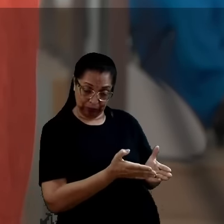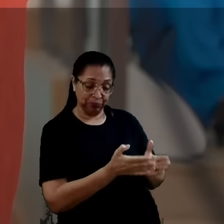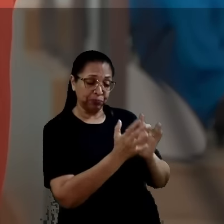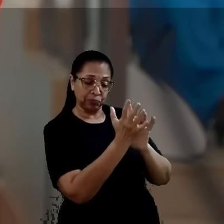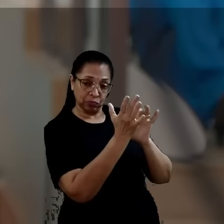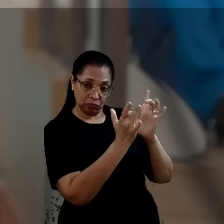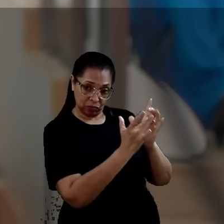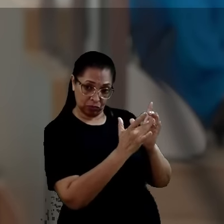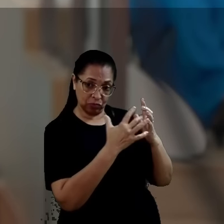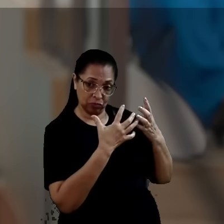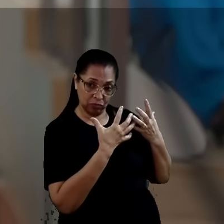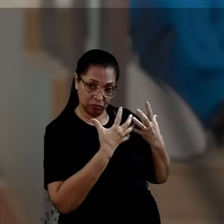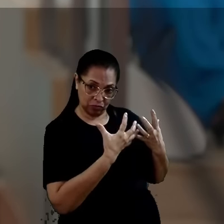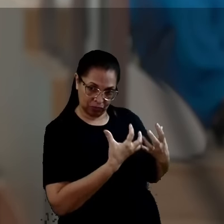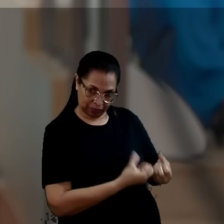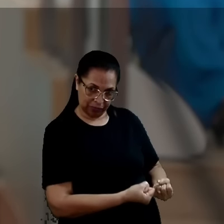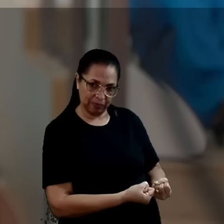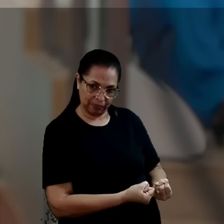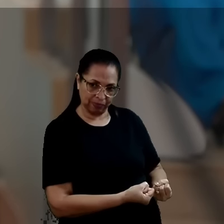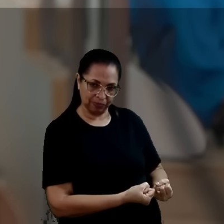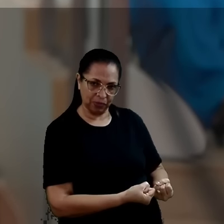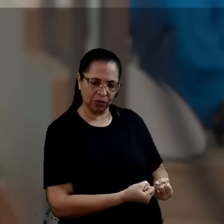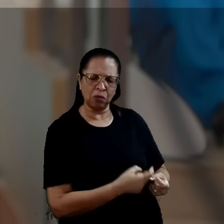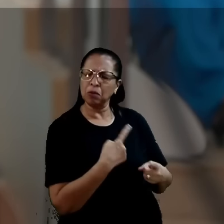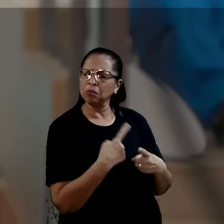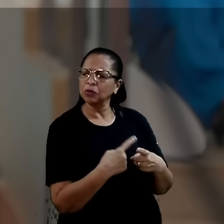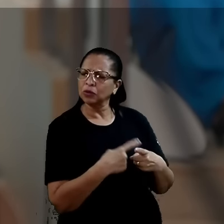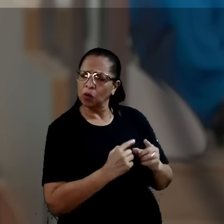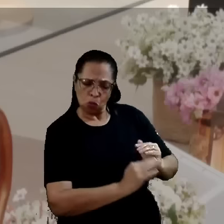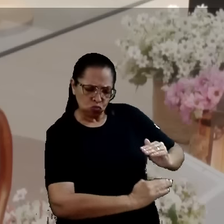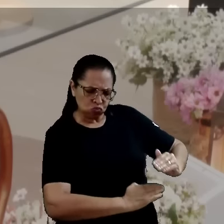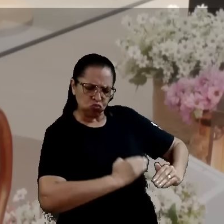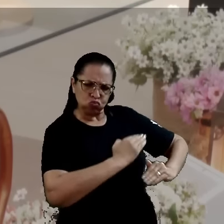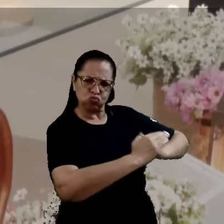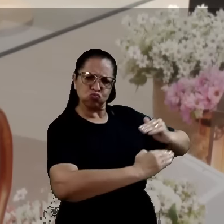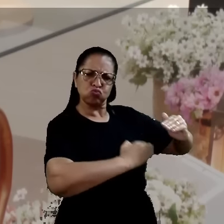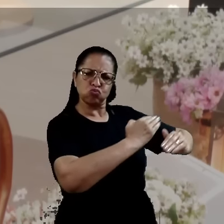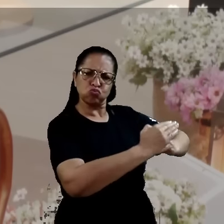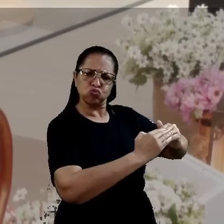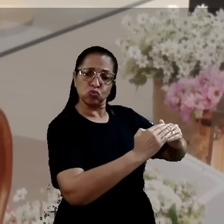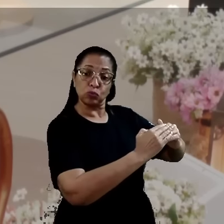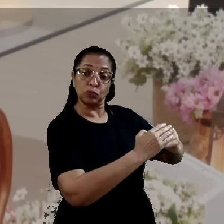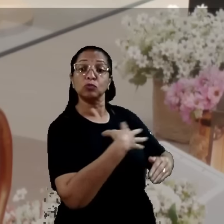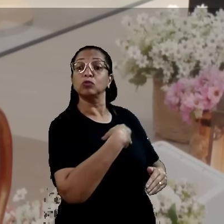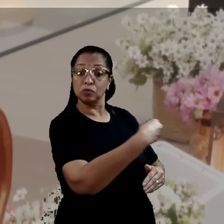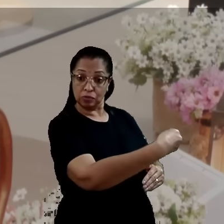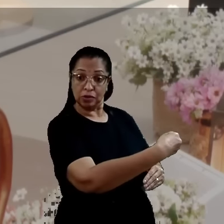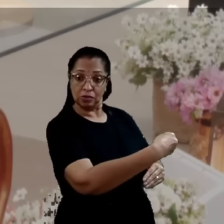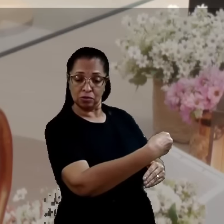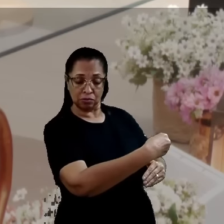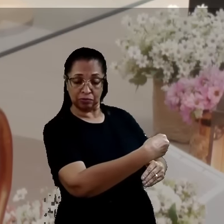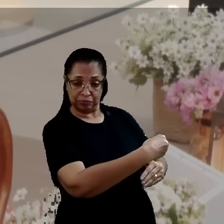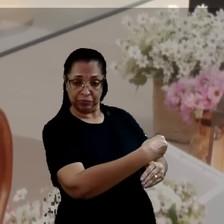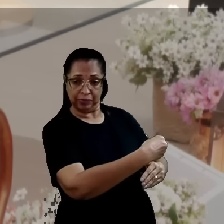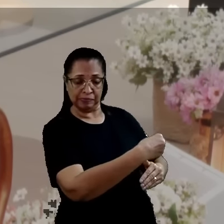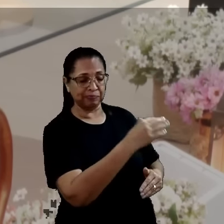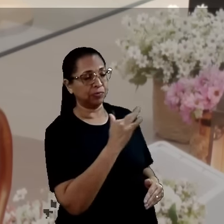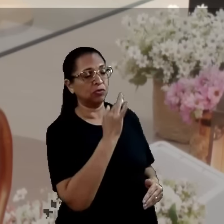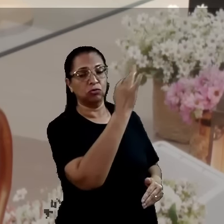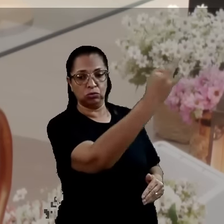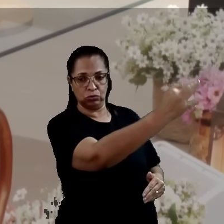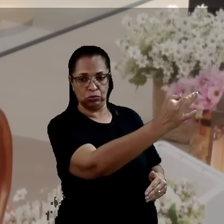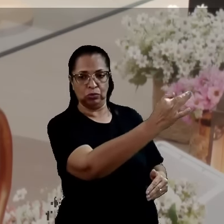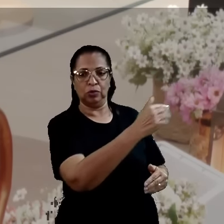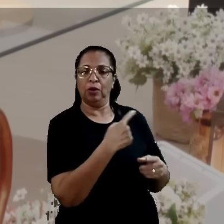fé que nada se perdesse e os judeus têm Esse costume a secera do